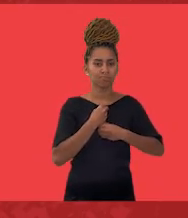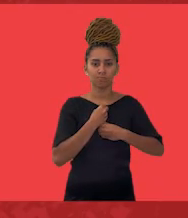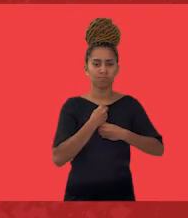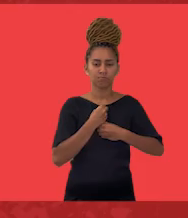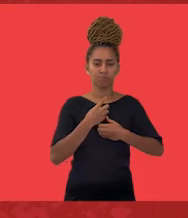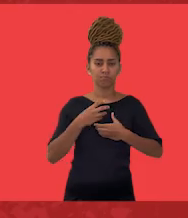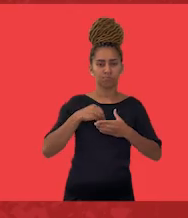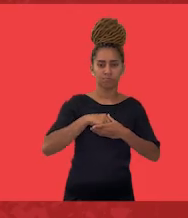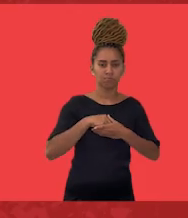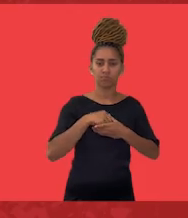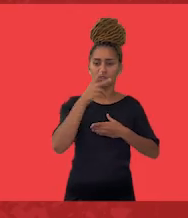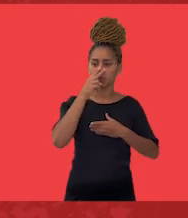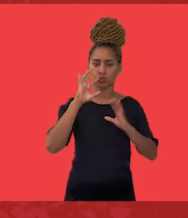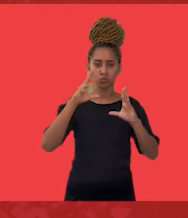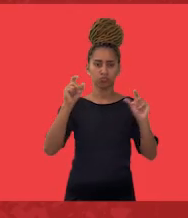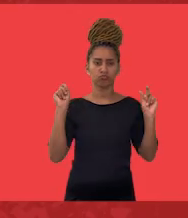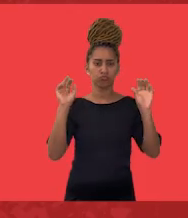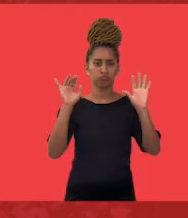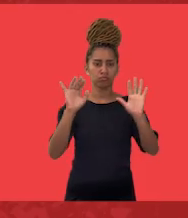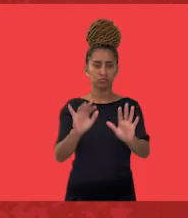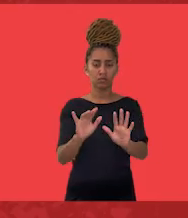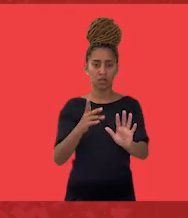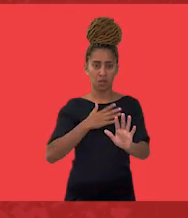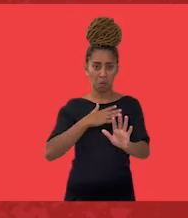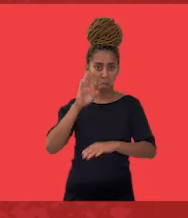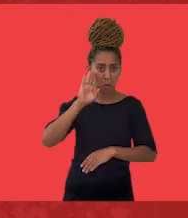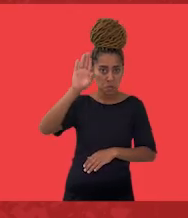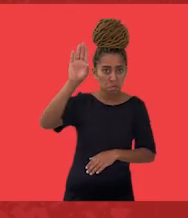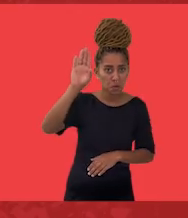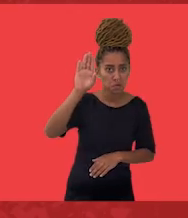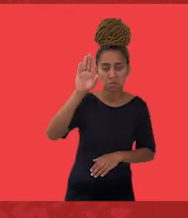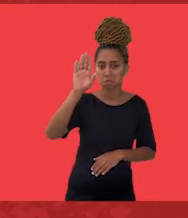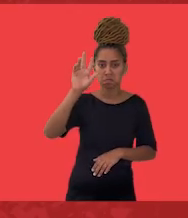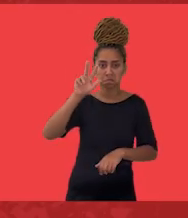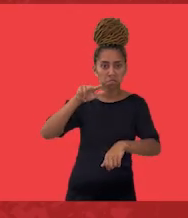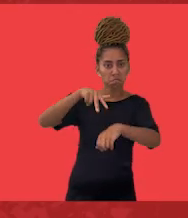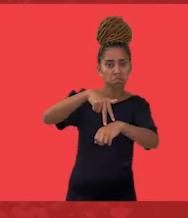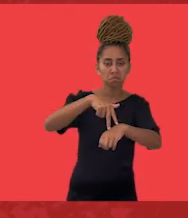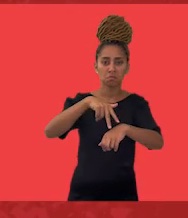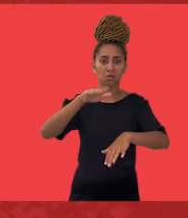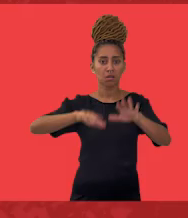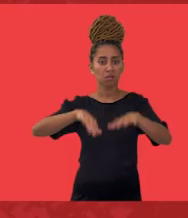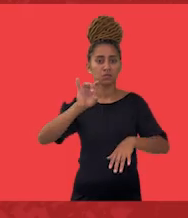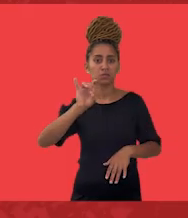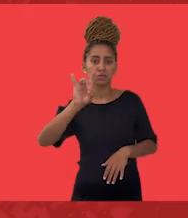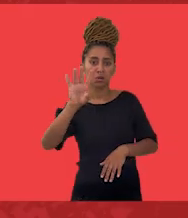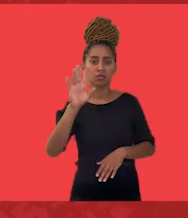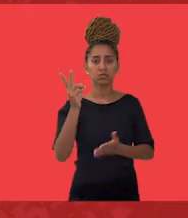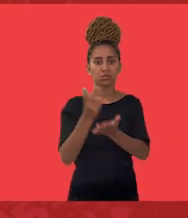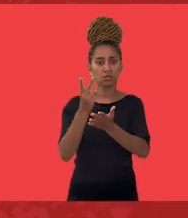perguntas e analisa. Após algumas cervejas no bar, vai discorrer